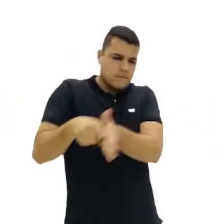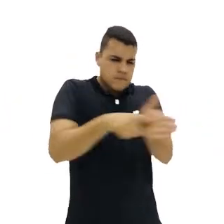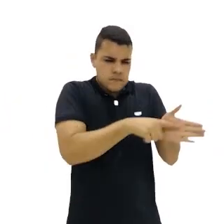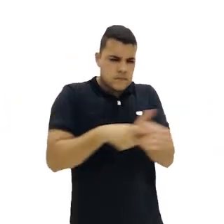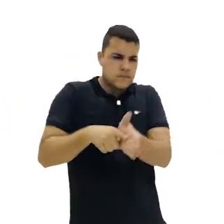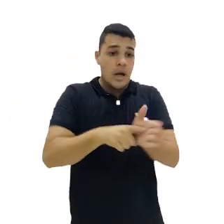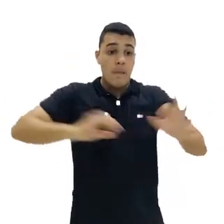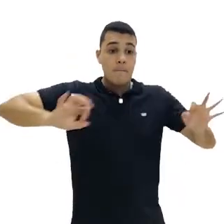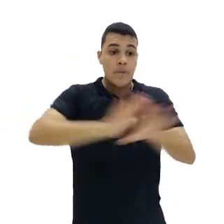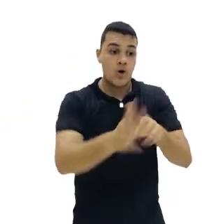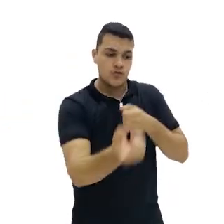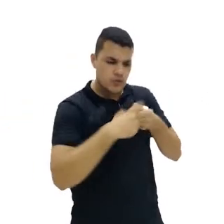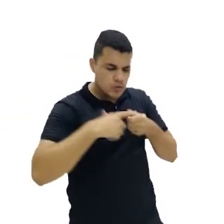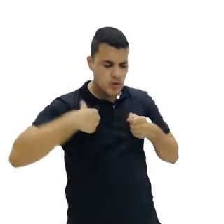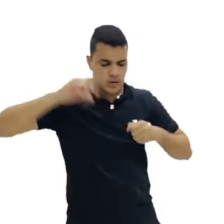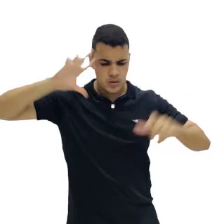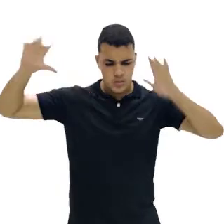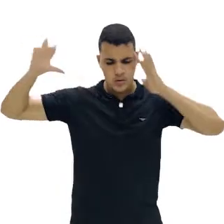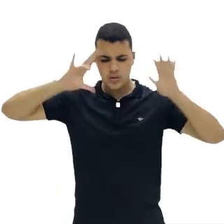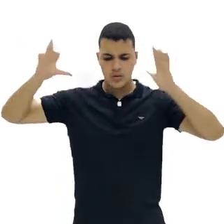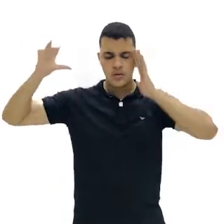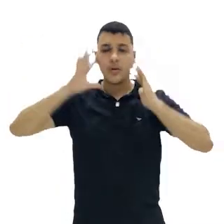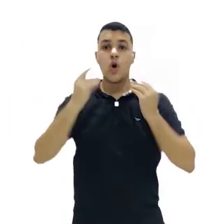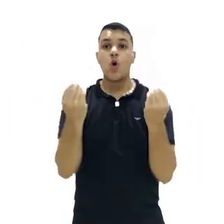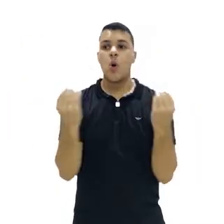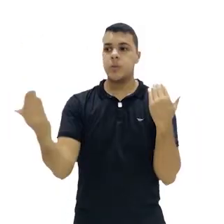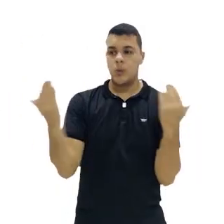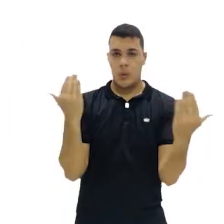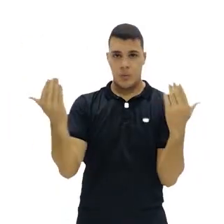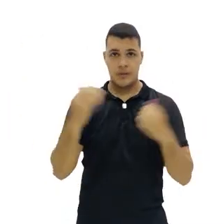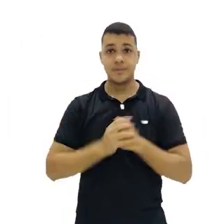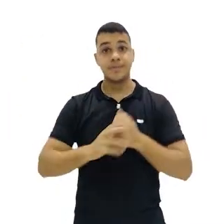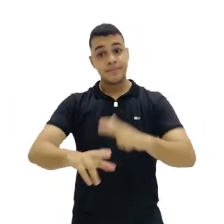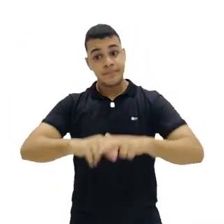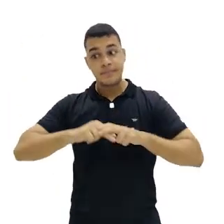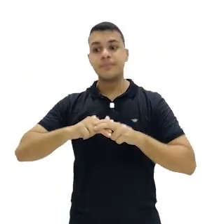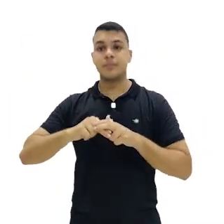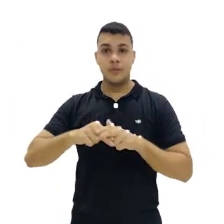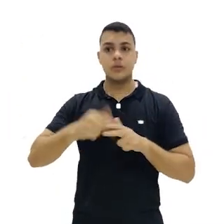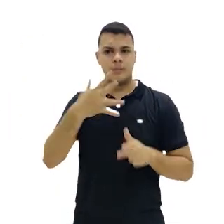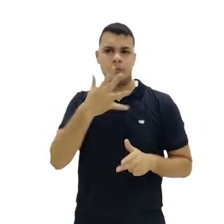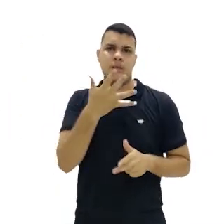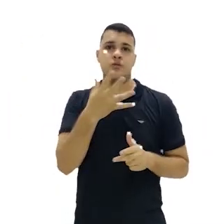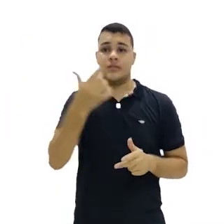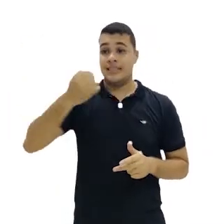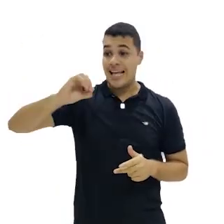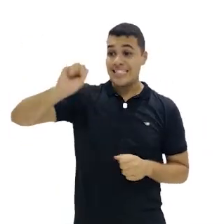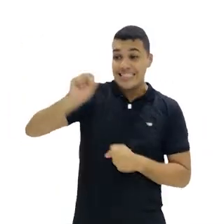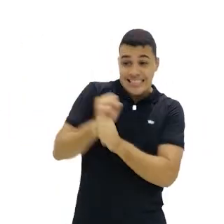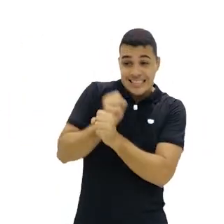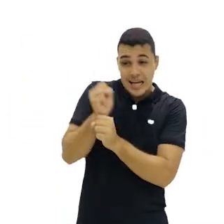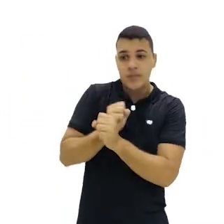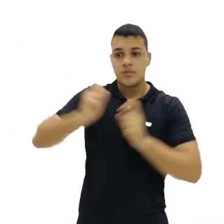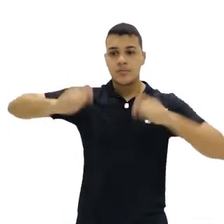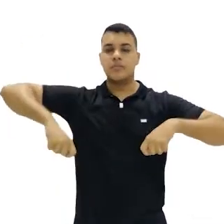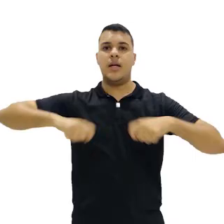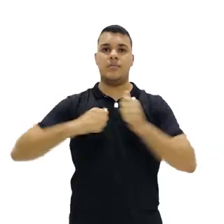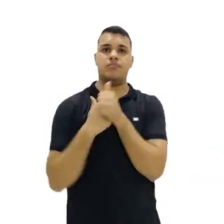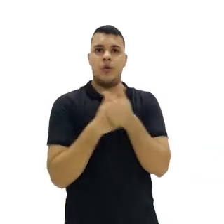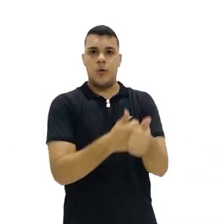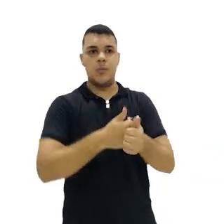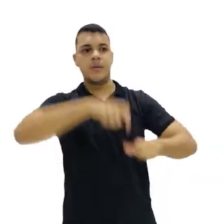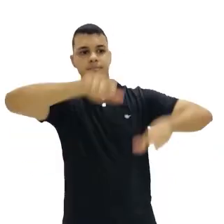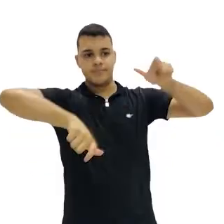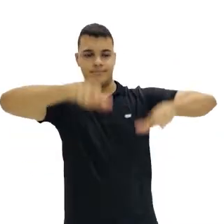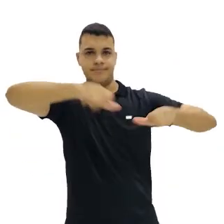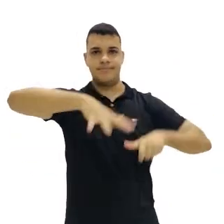vê que pelo menos 10 anos de acompanhamento dessa população serão necessários. Uma estratégia